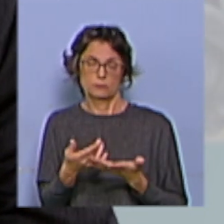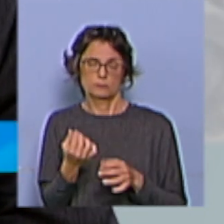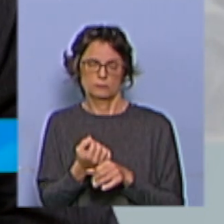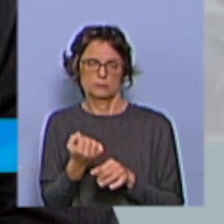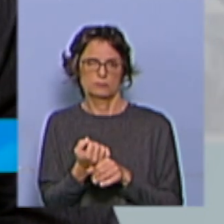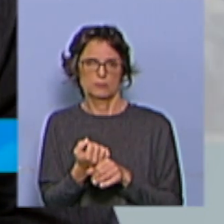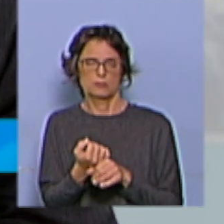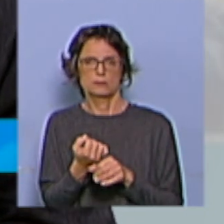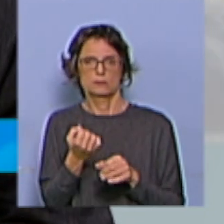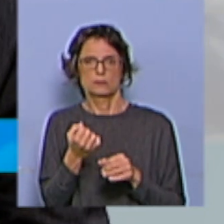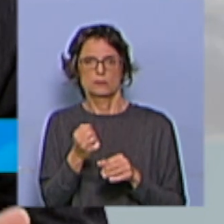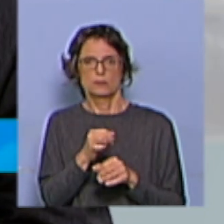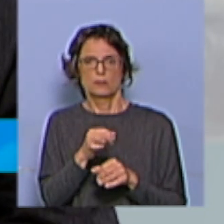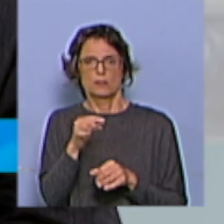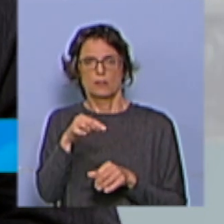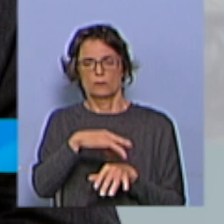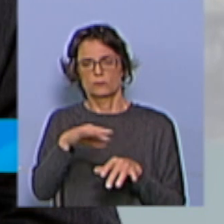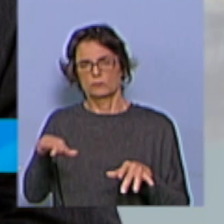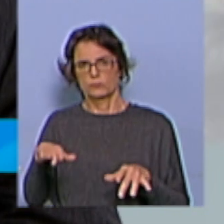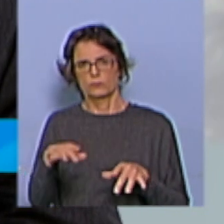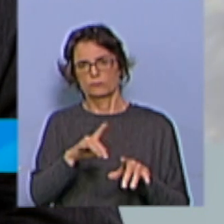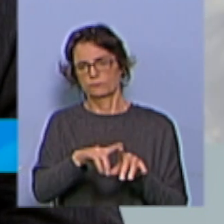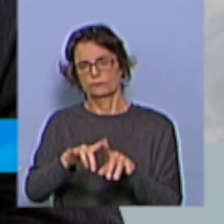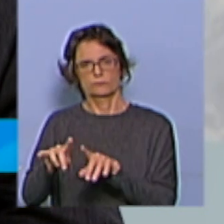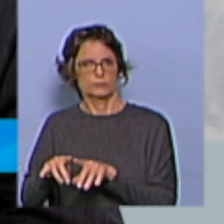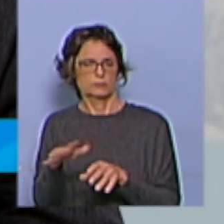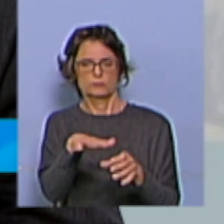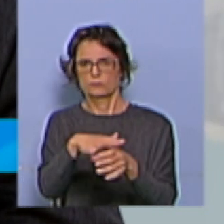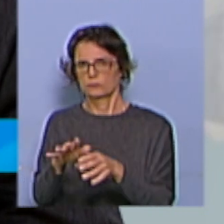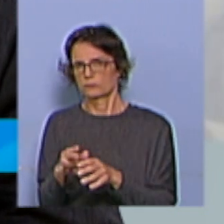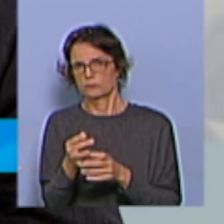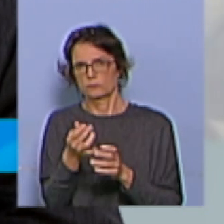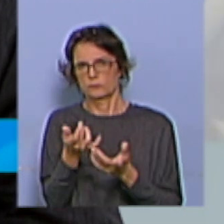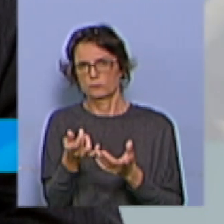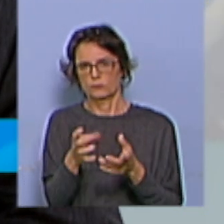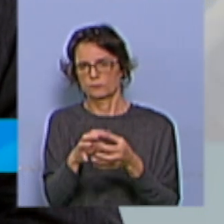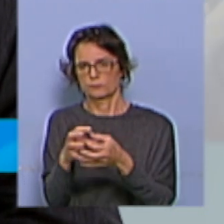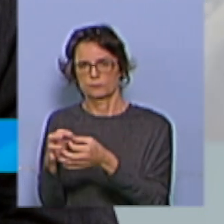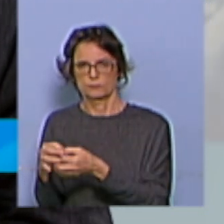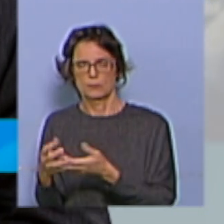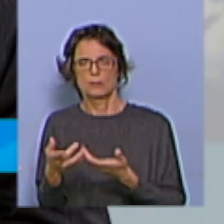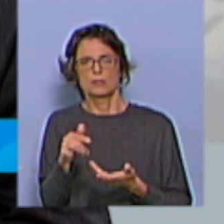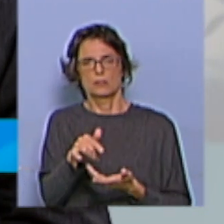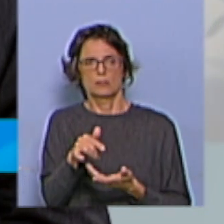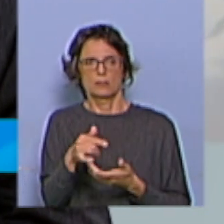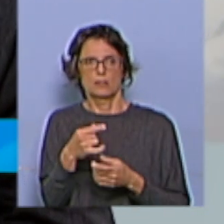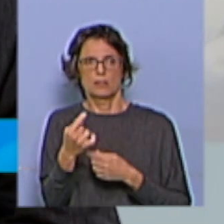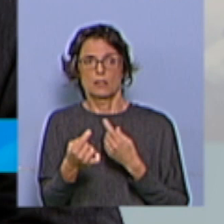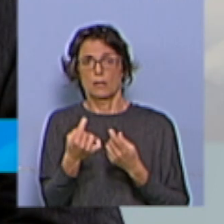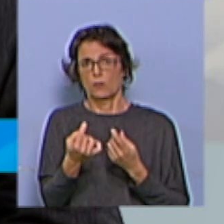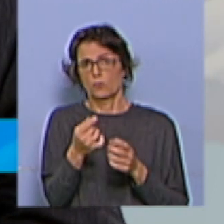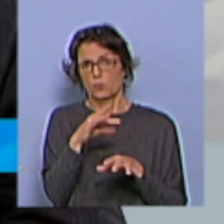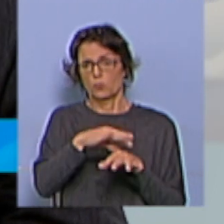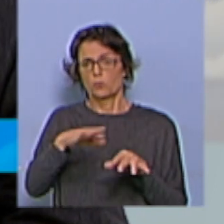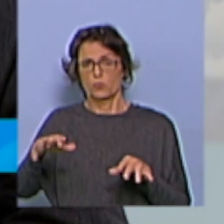foi diversificado, como diversificadas são as situações. Na realidade, houve hospitais que não tiveram doentes Covid e,